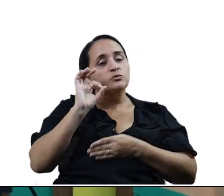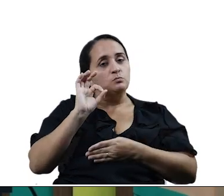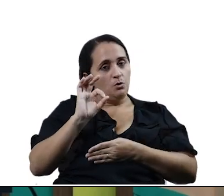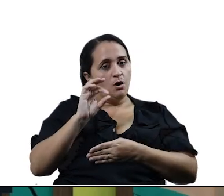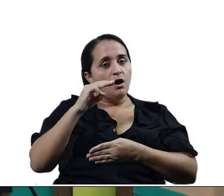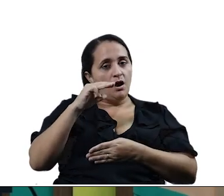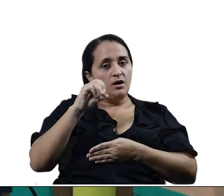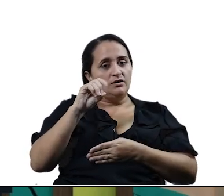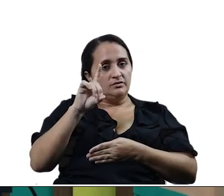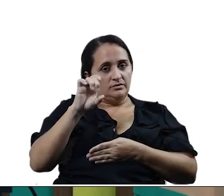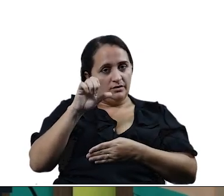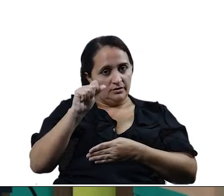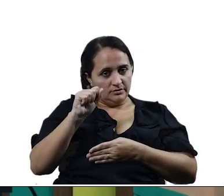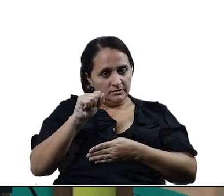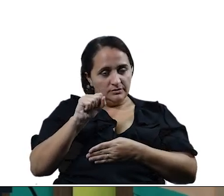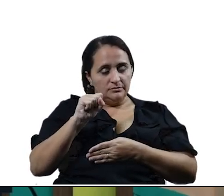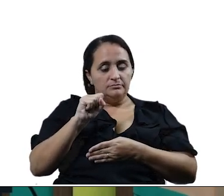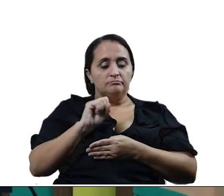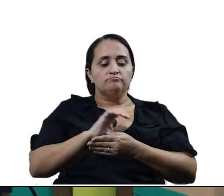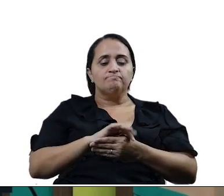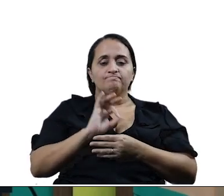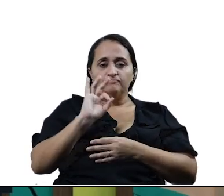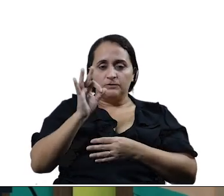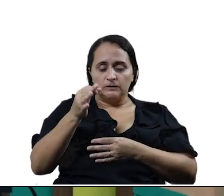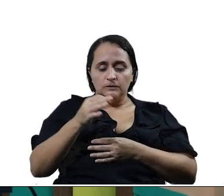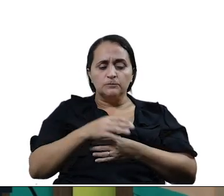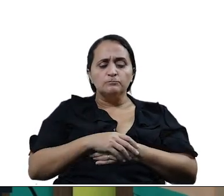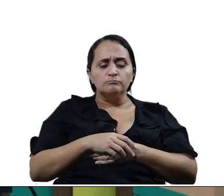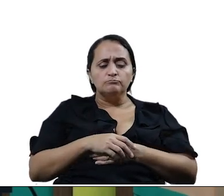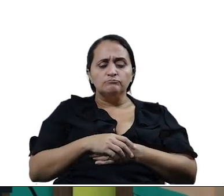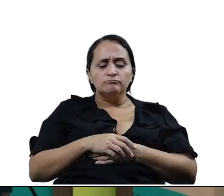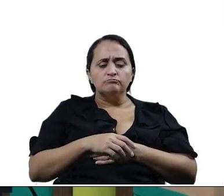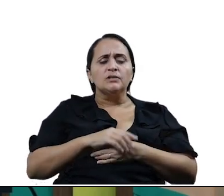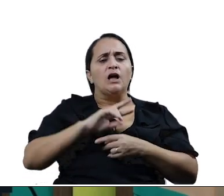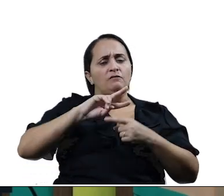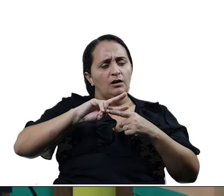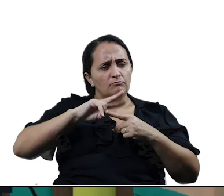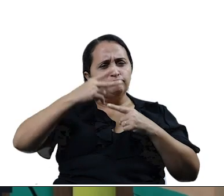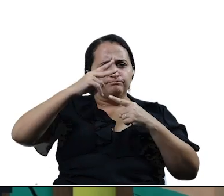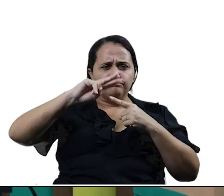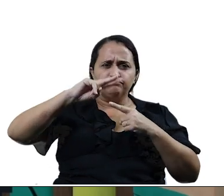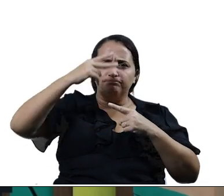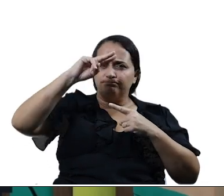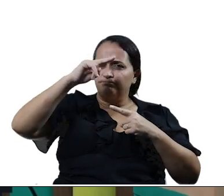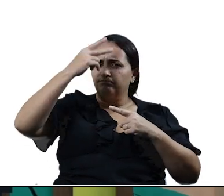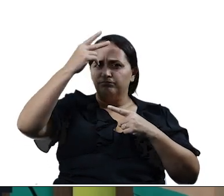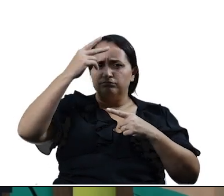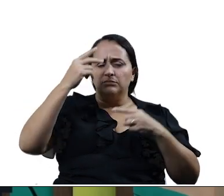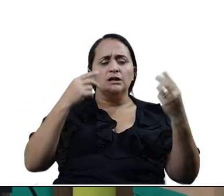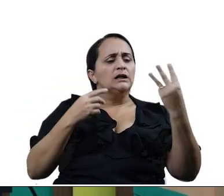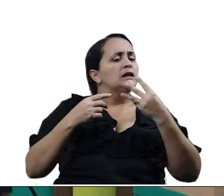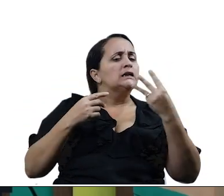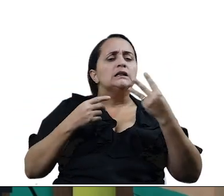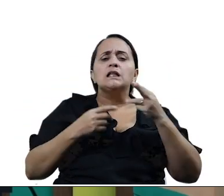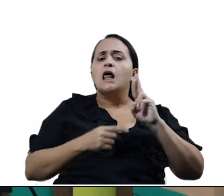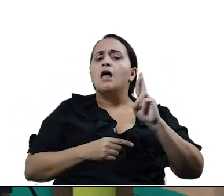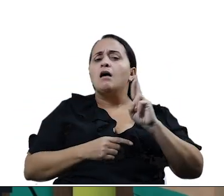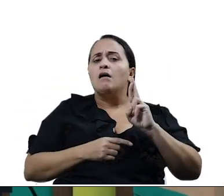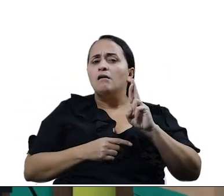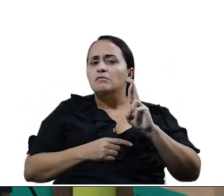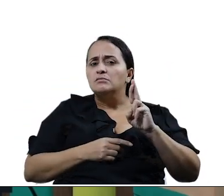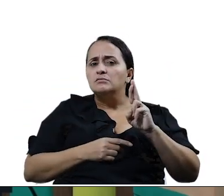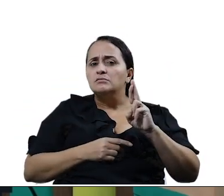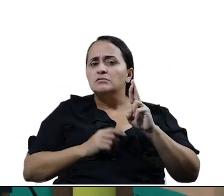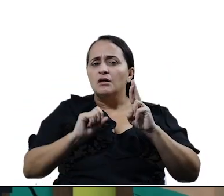moedas, certo? E vai dobrando, dobrando. R$3 aumentou